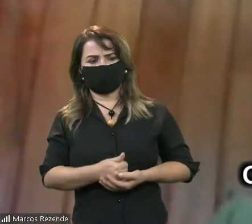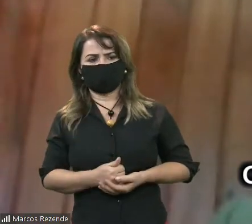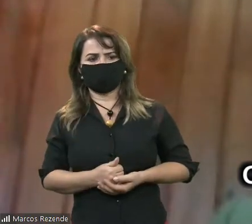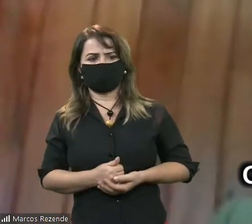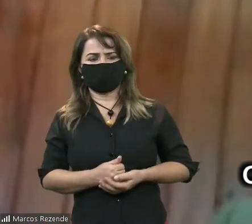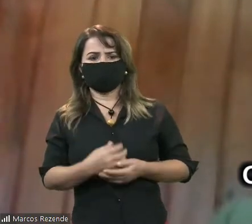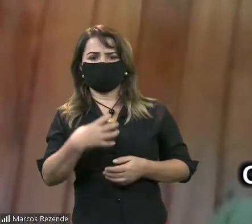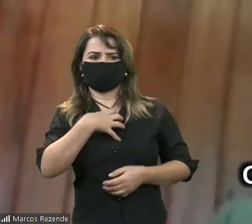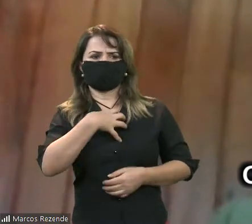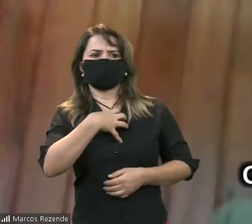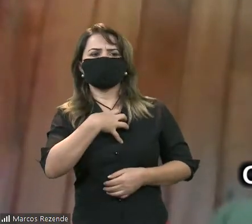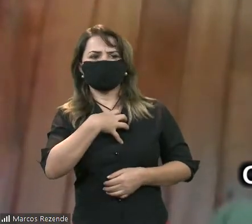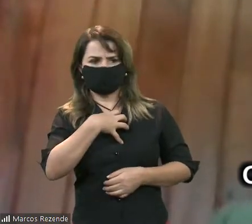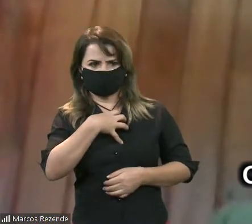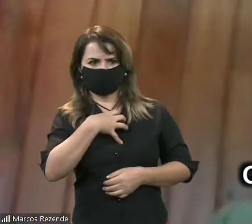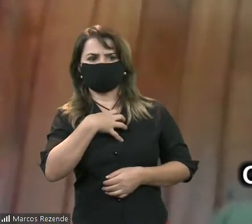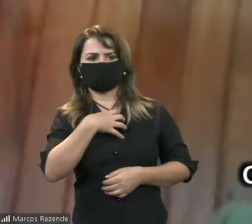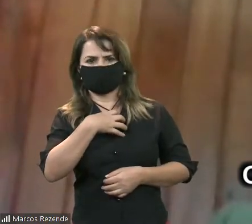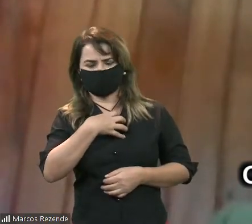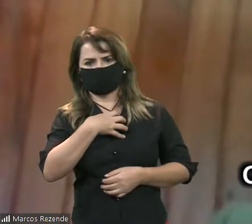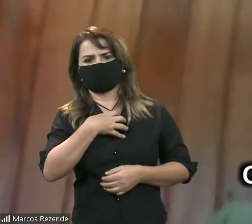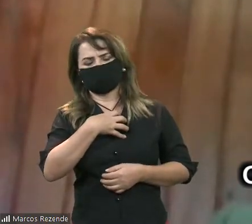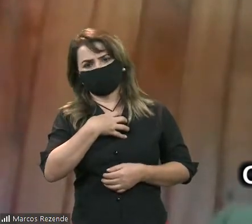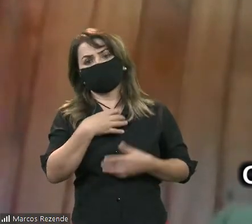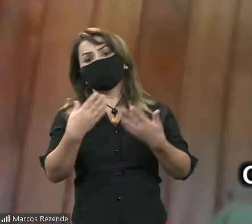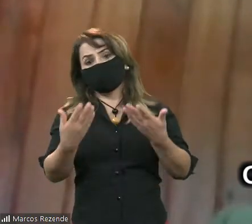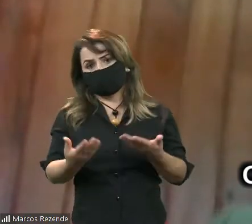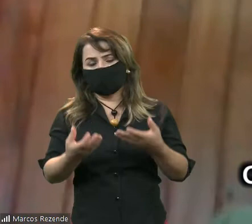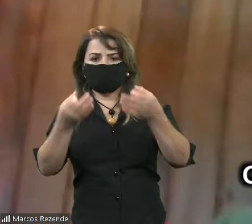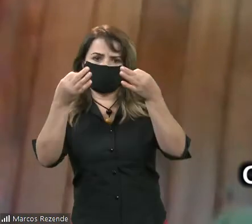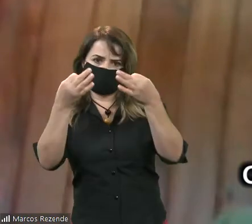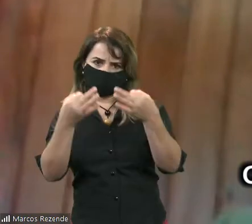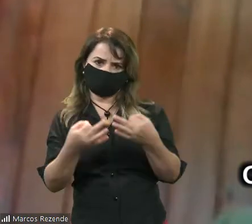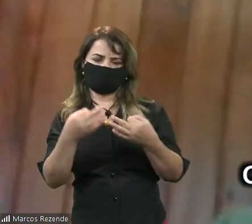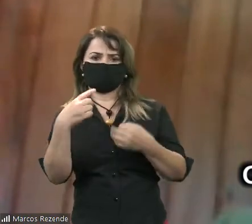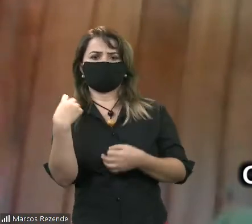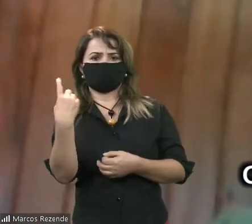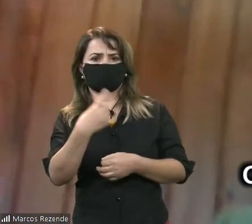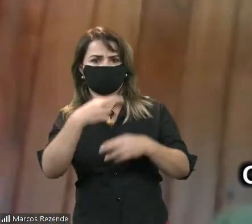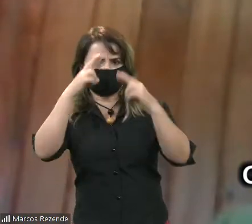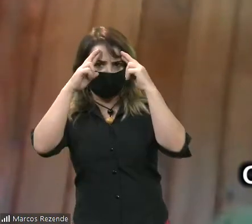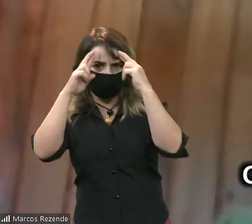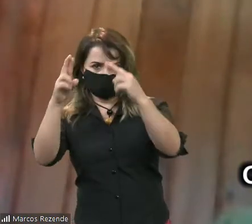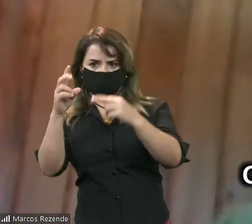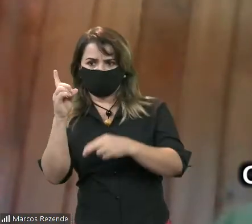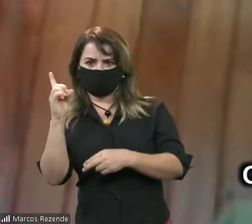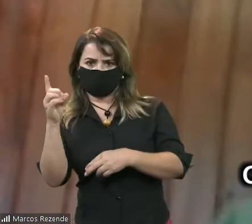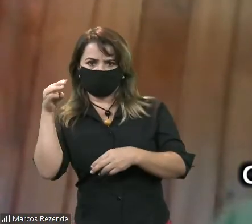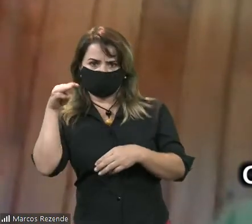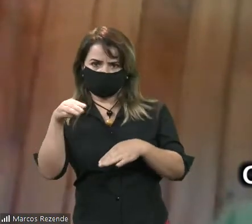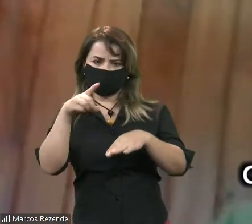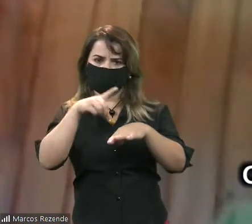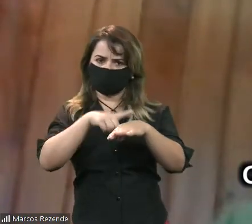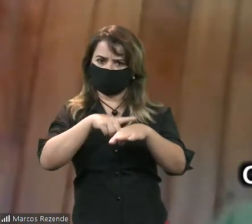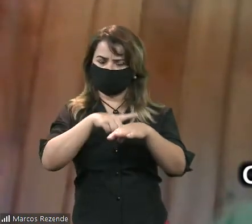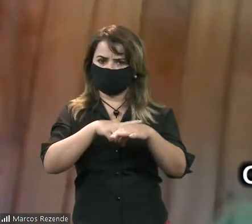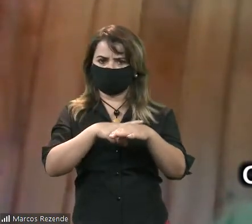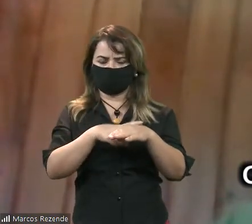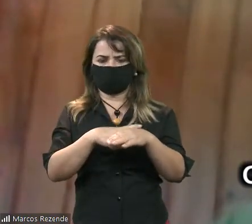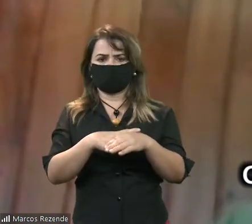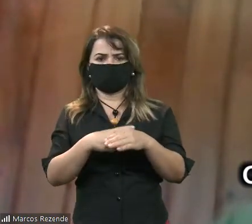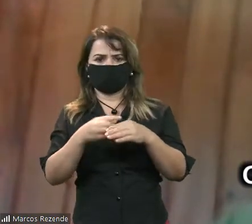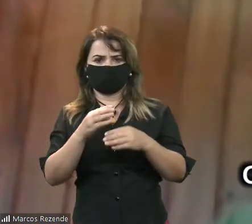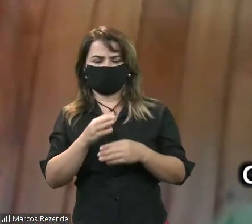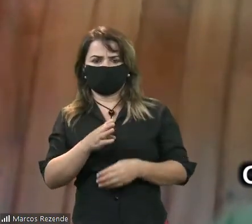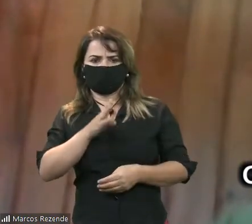de muito sentimento, e eu acho que nada mais que justo essa casa registrar um minuto de silêncio. Antes, porém, questão de